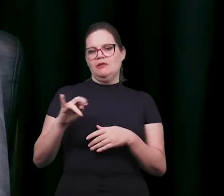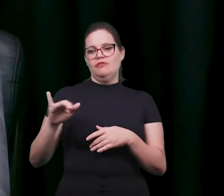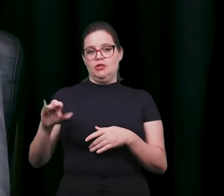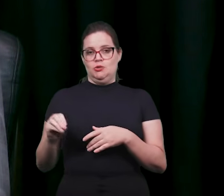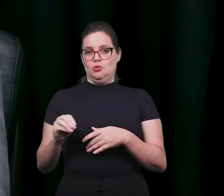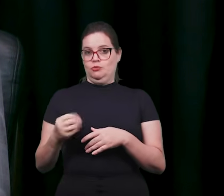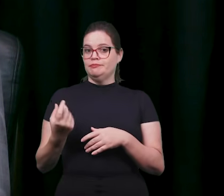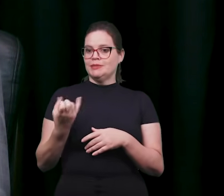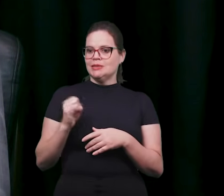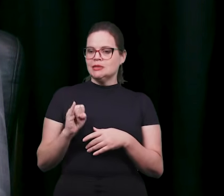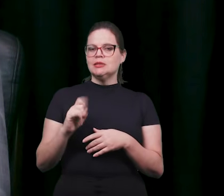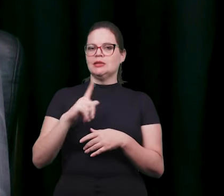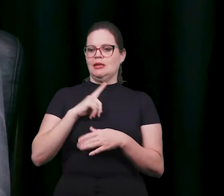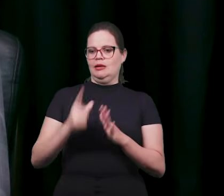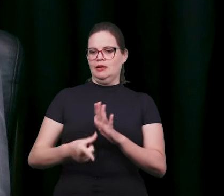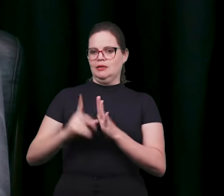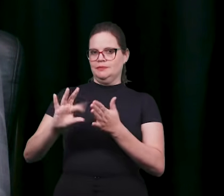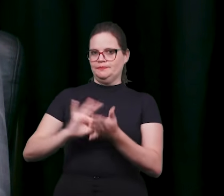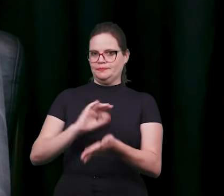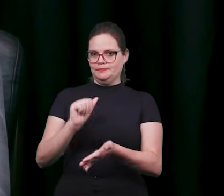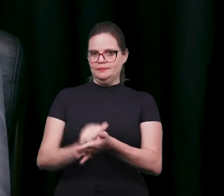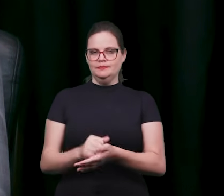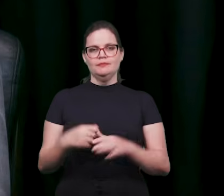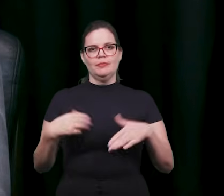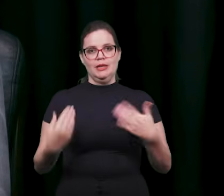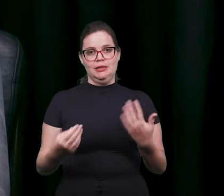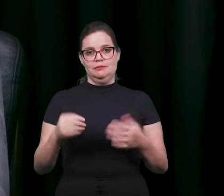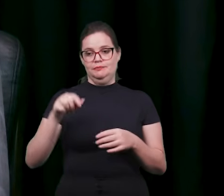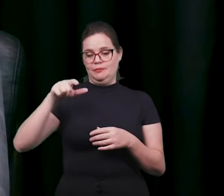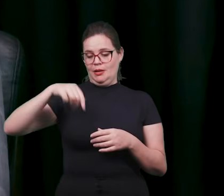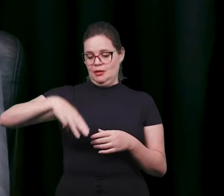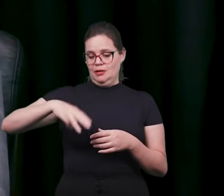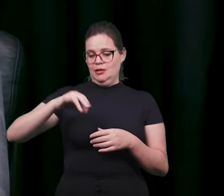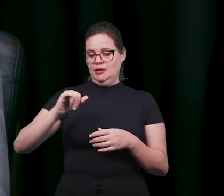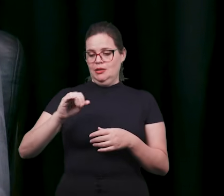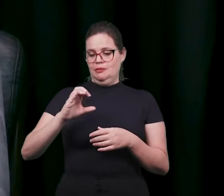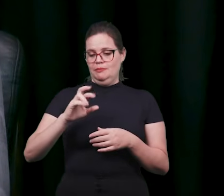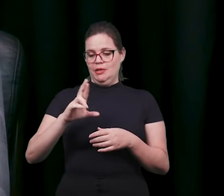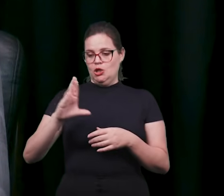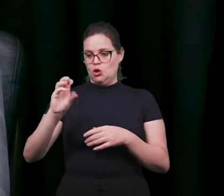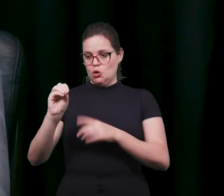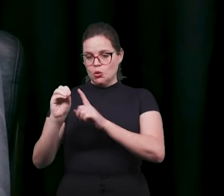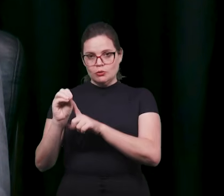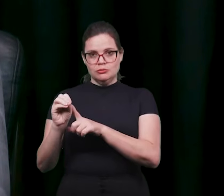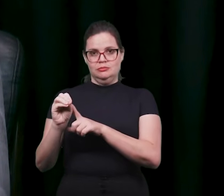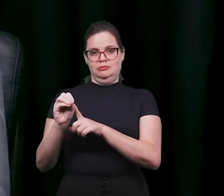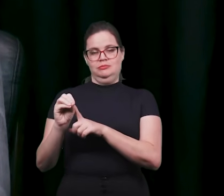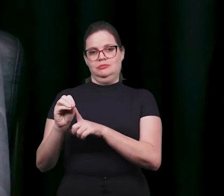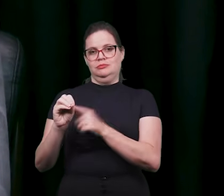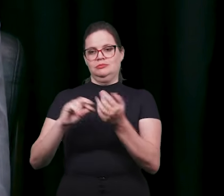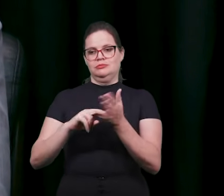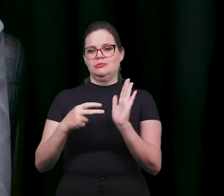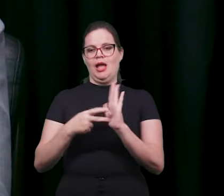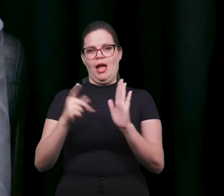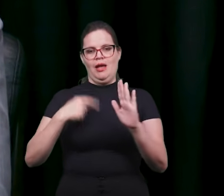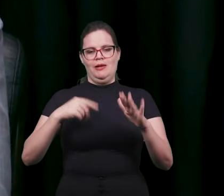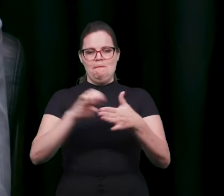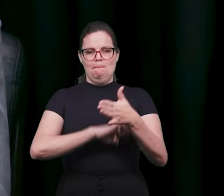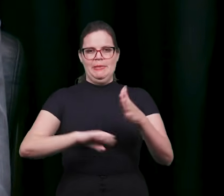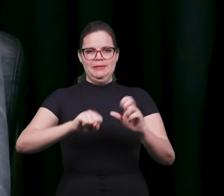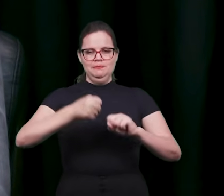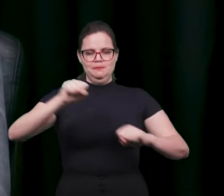CNPJ. Então, como o nome já diz, né, microempreendedor individual. Então, não é um